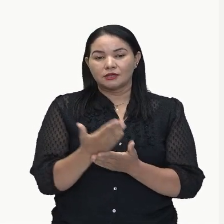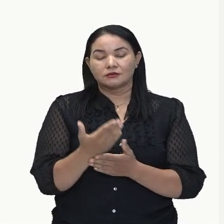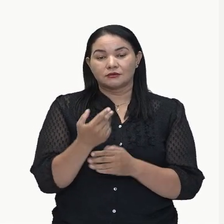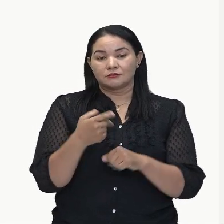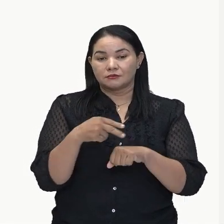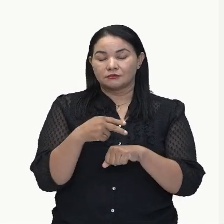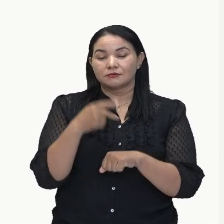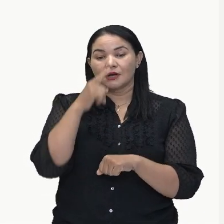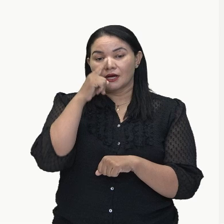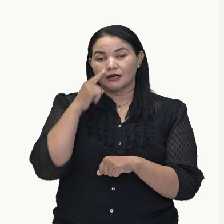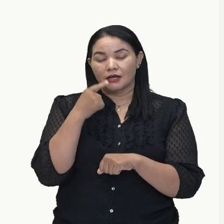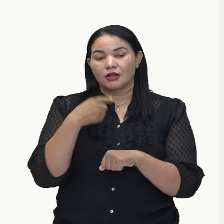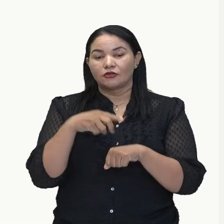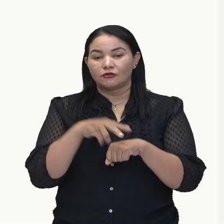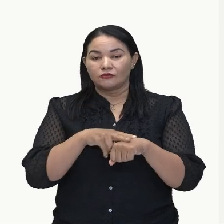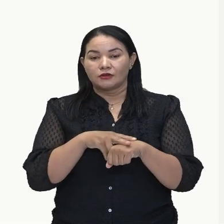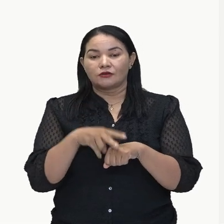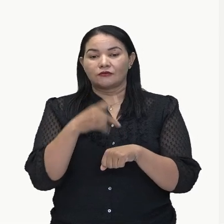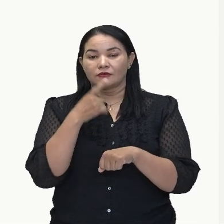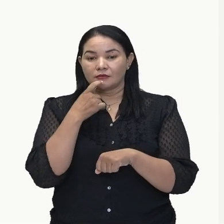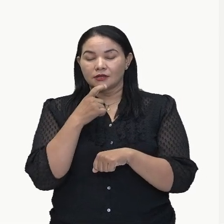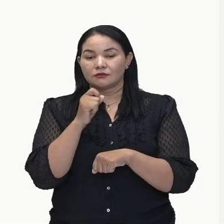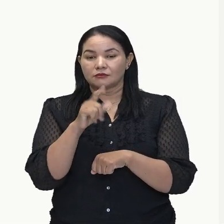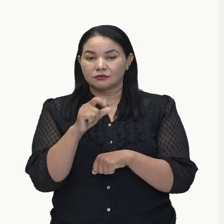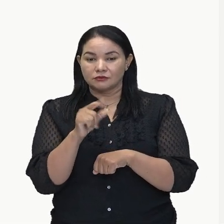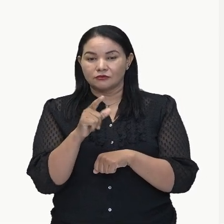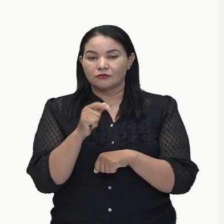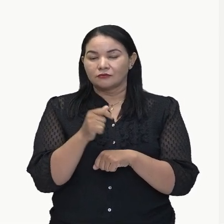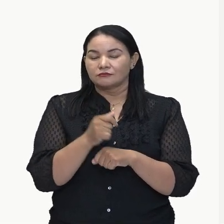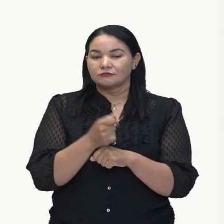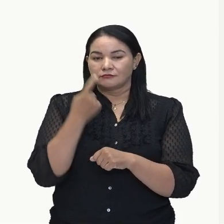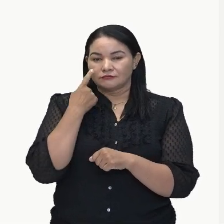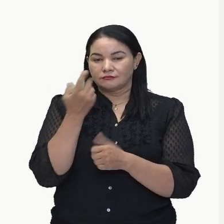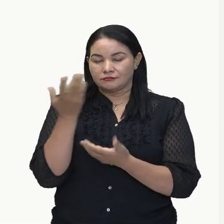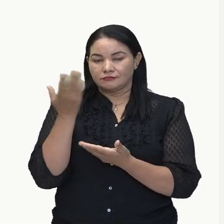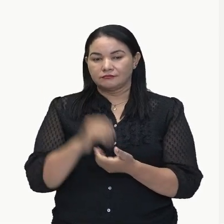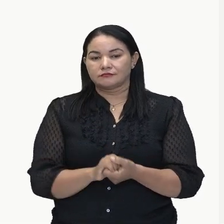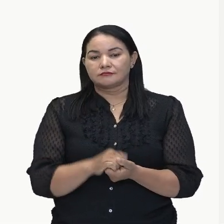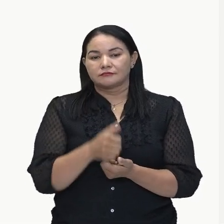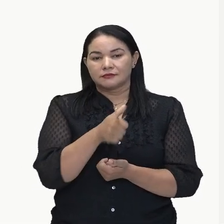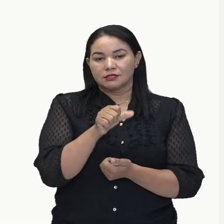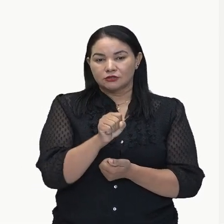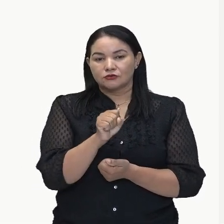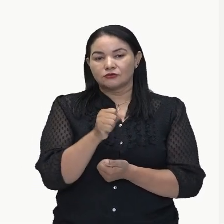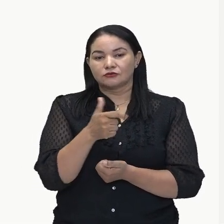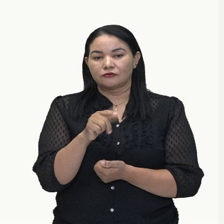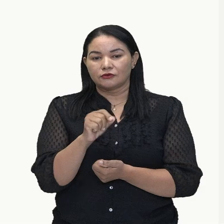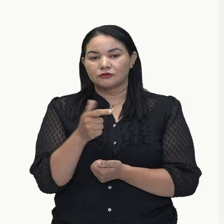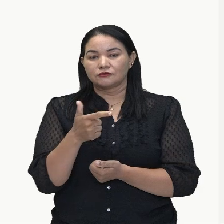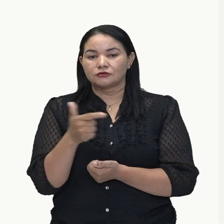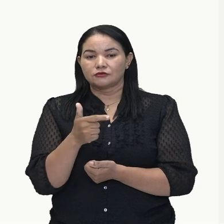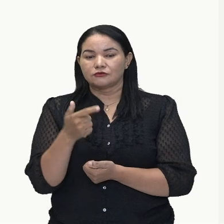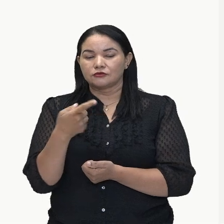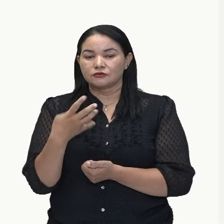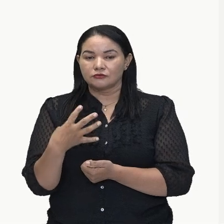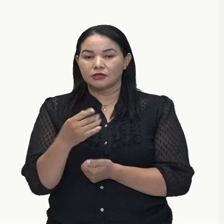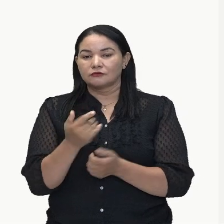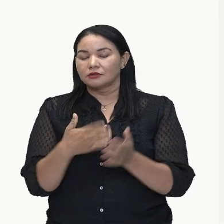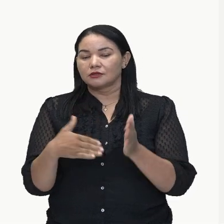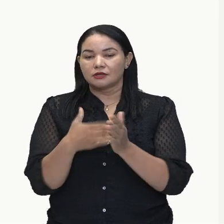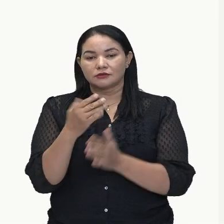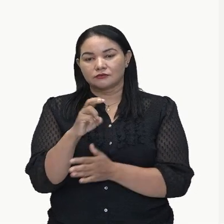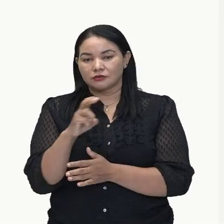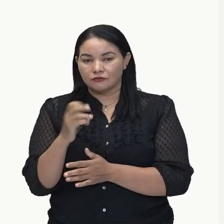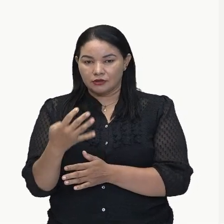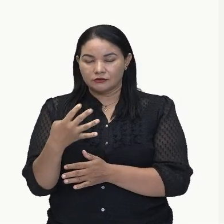indo pro verde, pro vermelho, pro azul, pra tonalidade, né? 18, 20, 22, 24, 26, chegando até 54